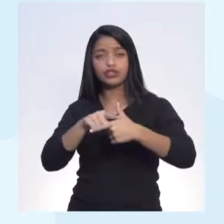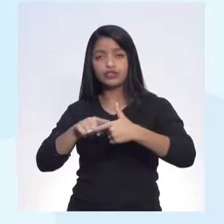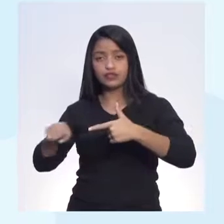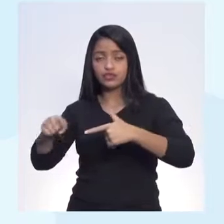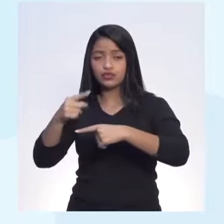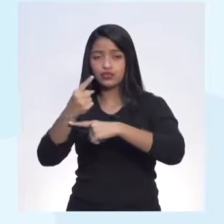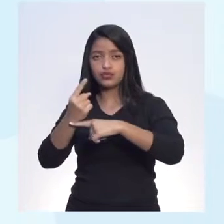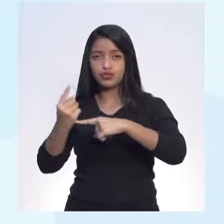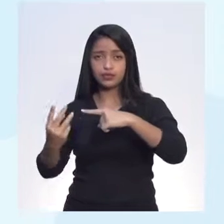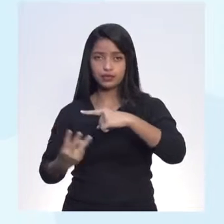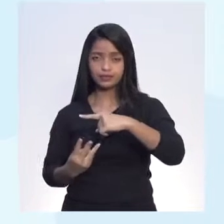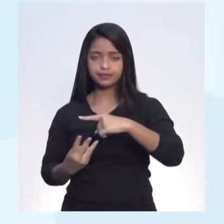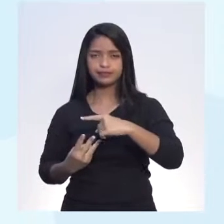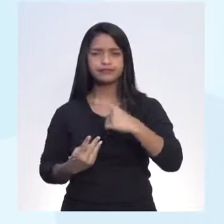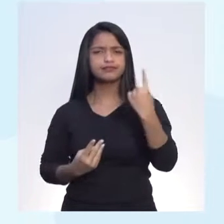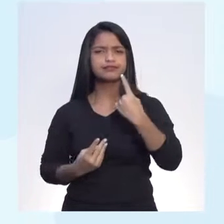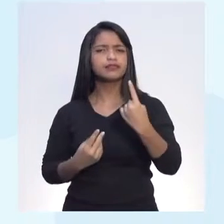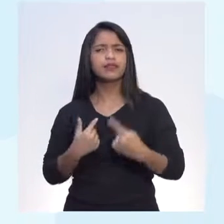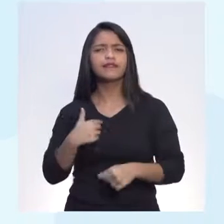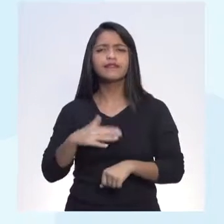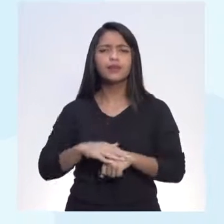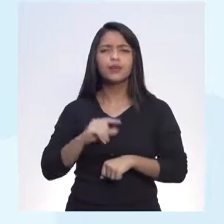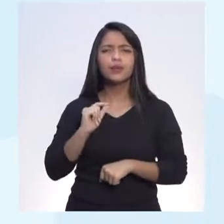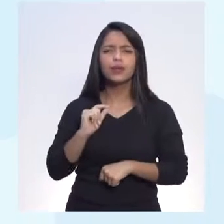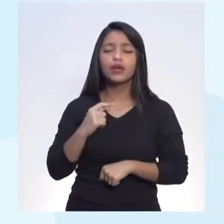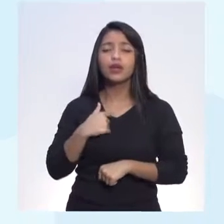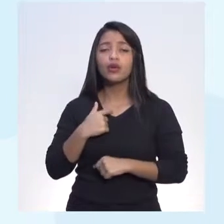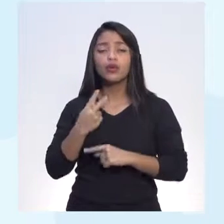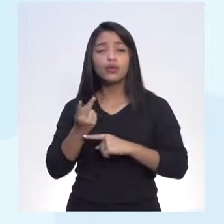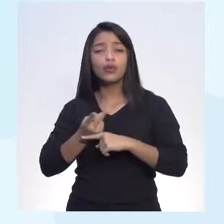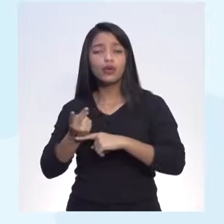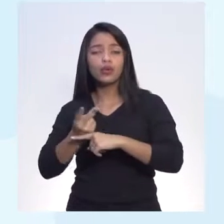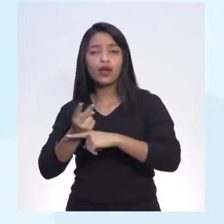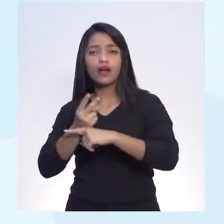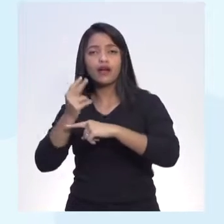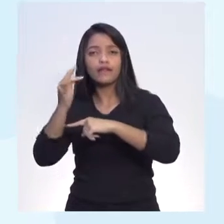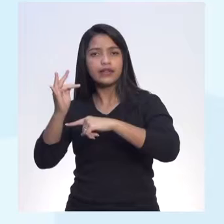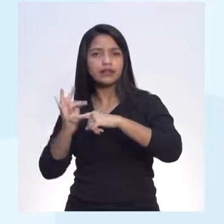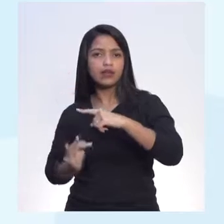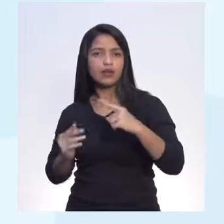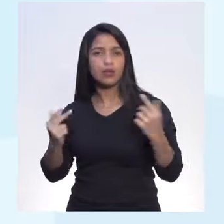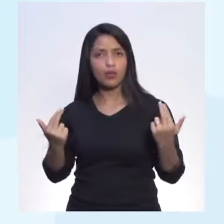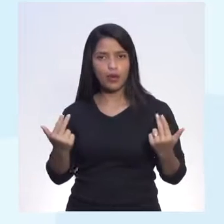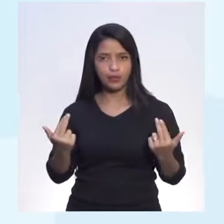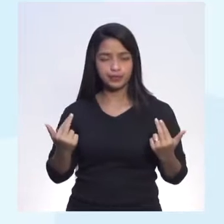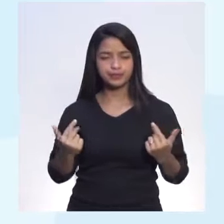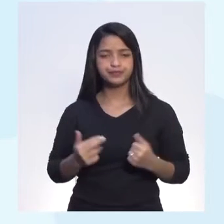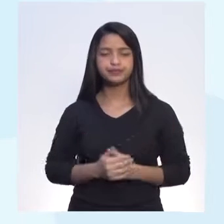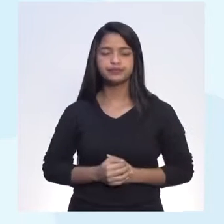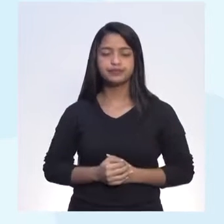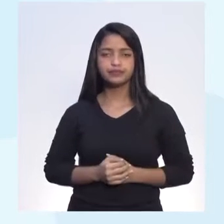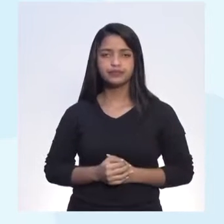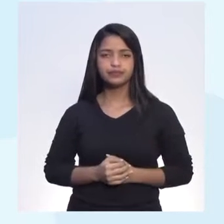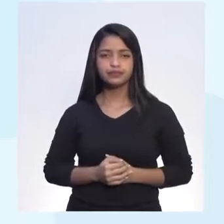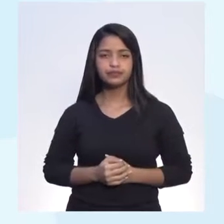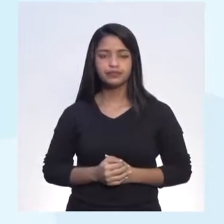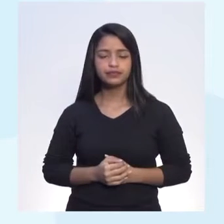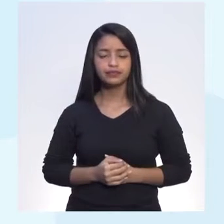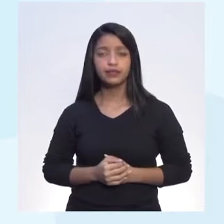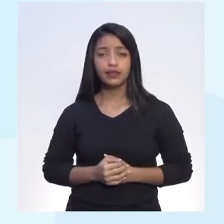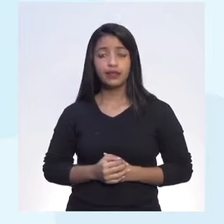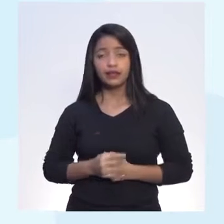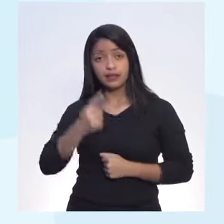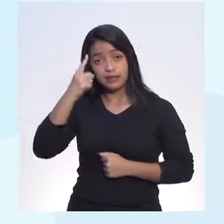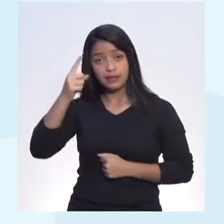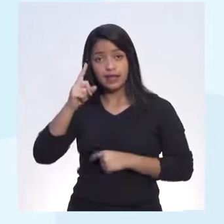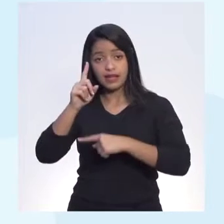ali? Primeiro, eu tenho que encontrar uma fração equivalente. No caso aí, o 15 é equivalente entre o 5 e o 3,